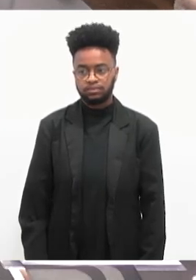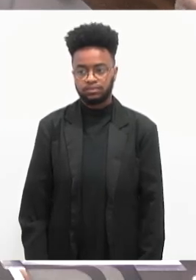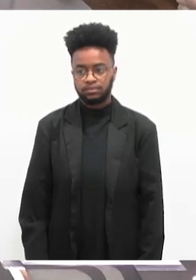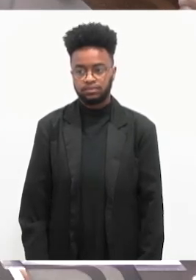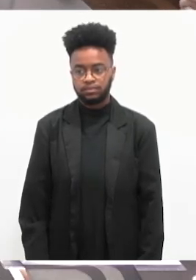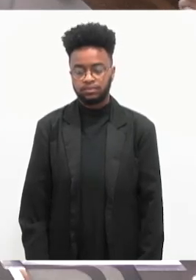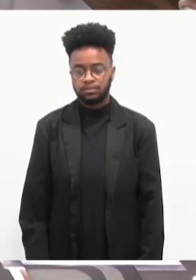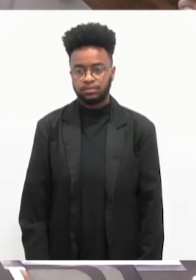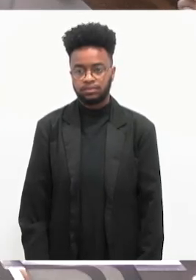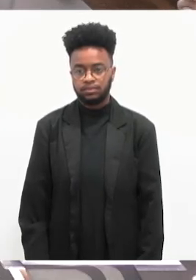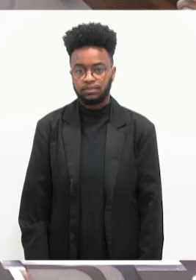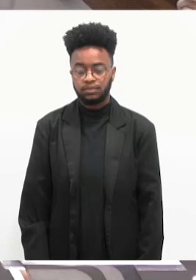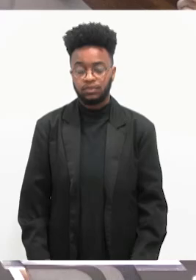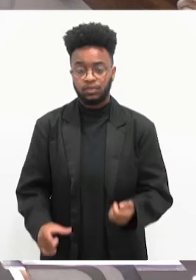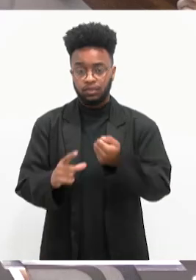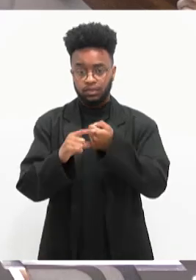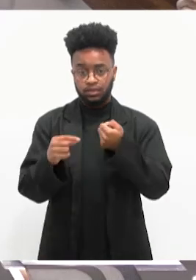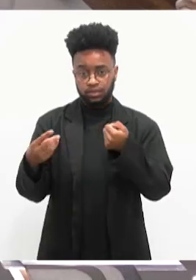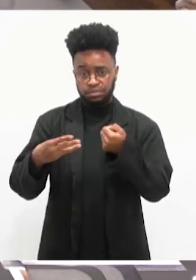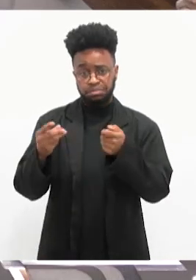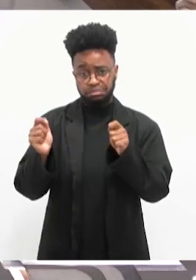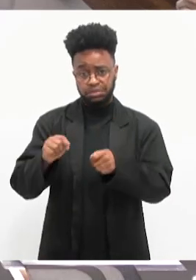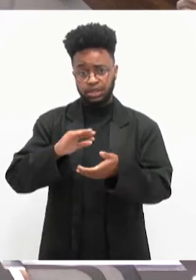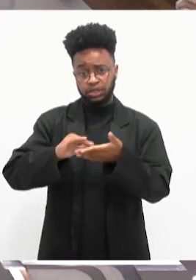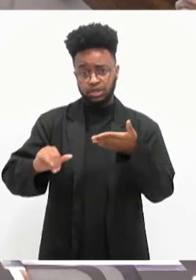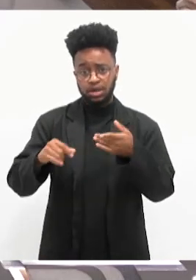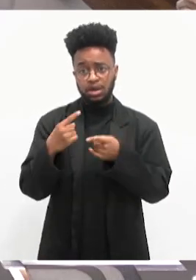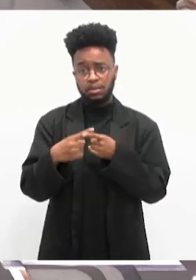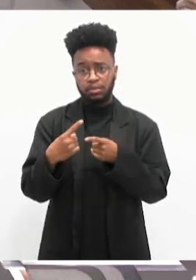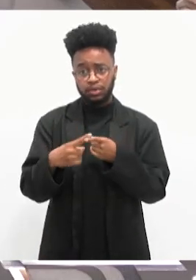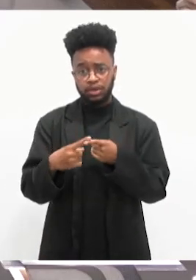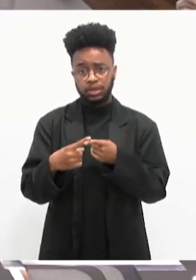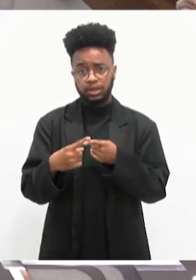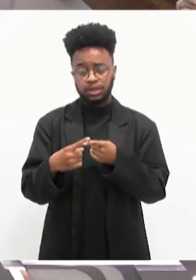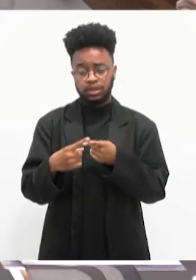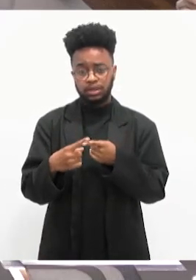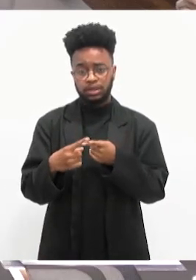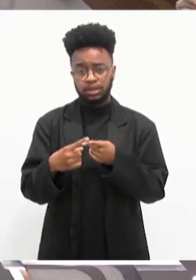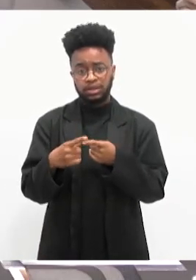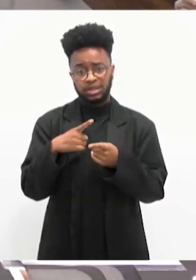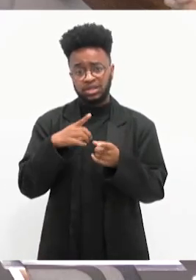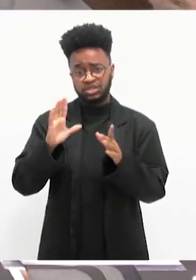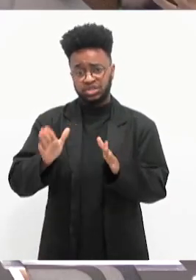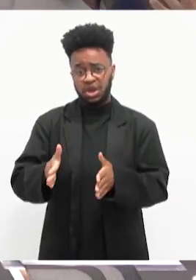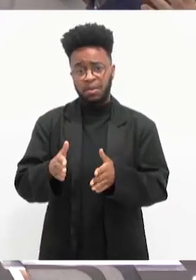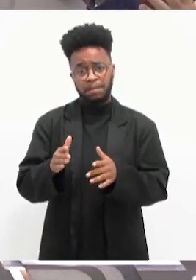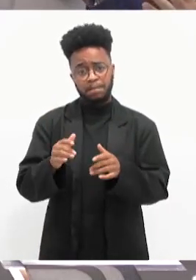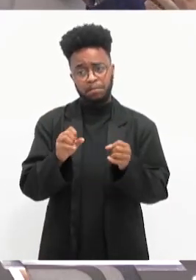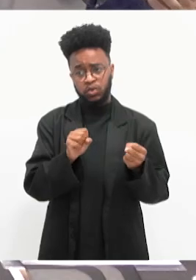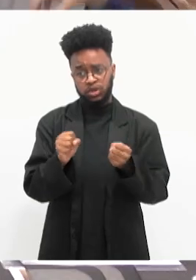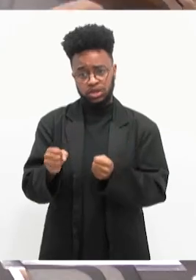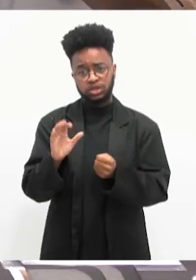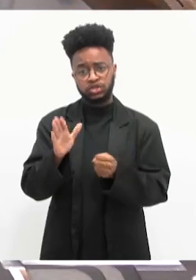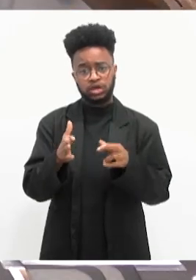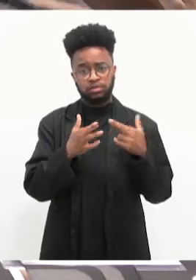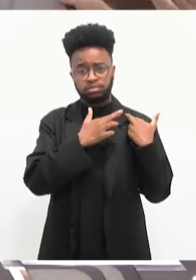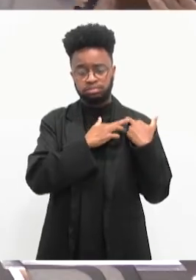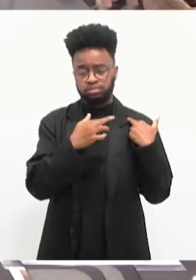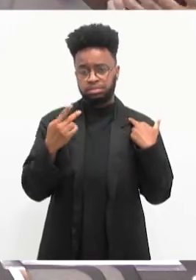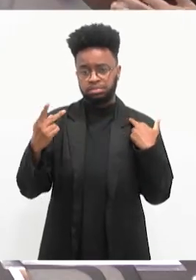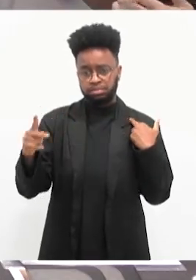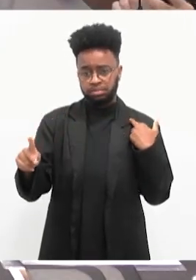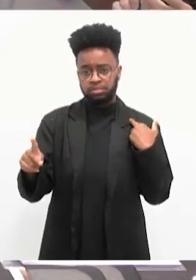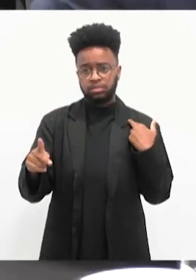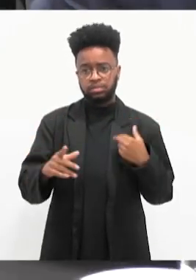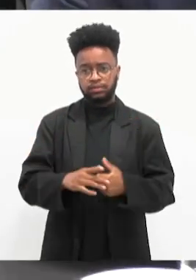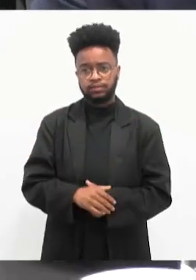Normalmente esse artigo 3º até seria suprimido, porque é aquela questão do poder que ele já possui, né? Uma competência que já é